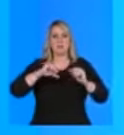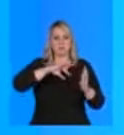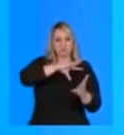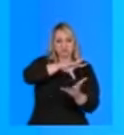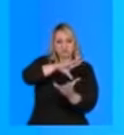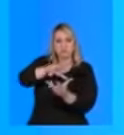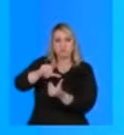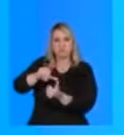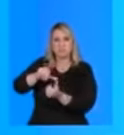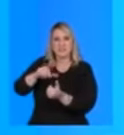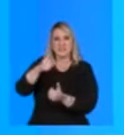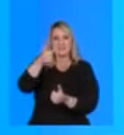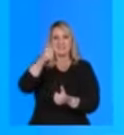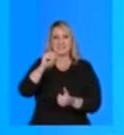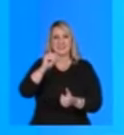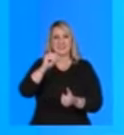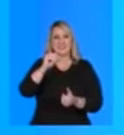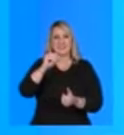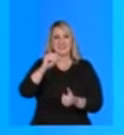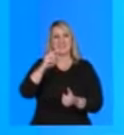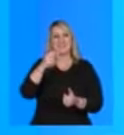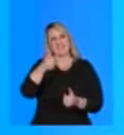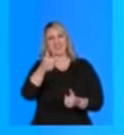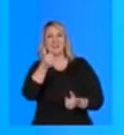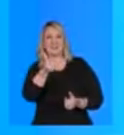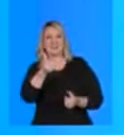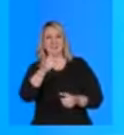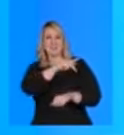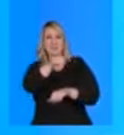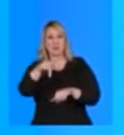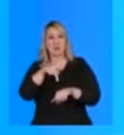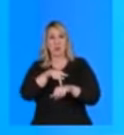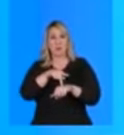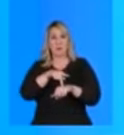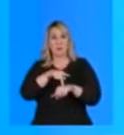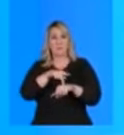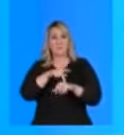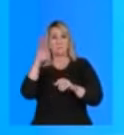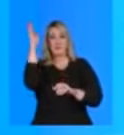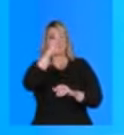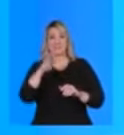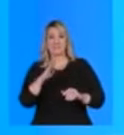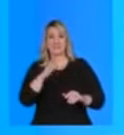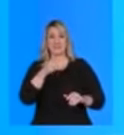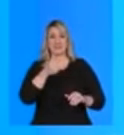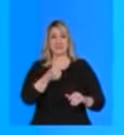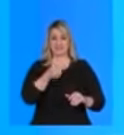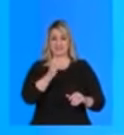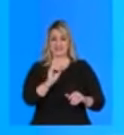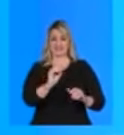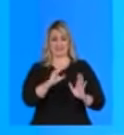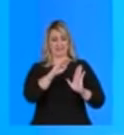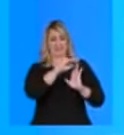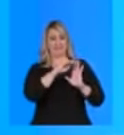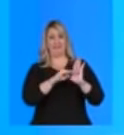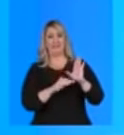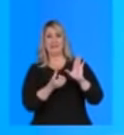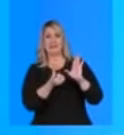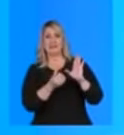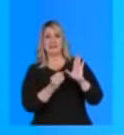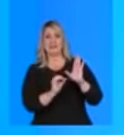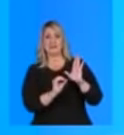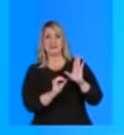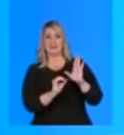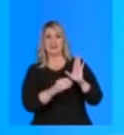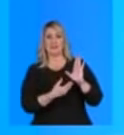com com 70 países 76 países o Brasil tá ocupando a sexagésima posição ou seja posição de